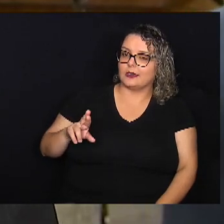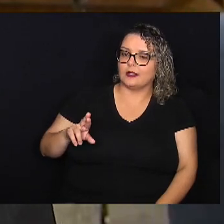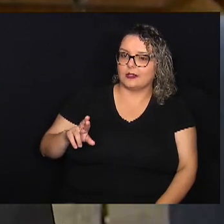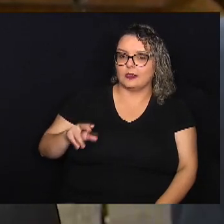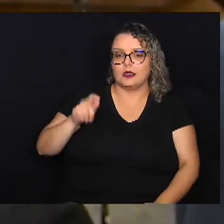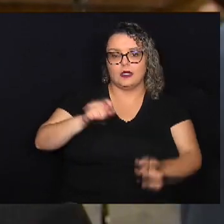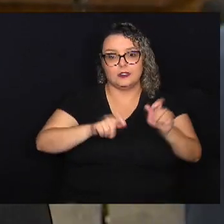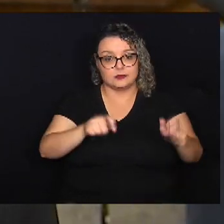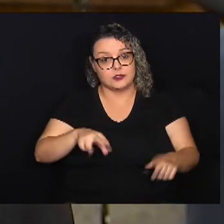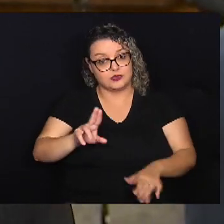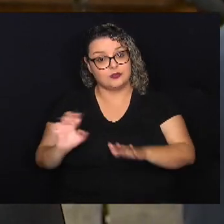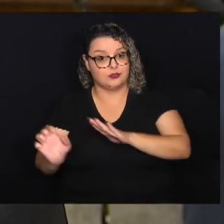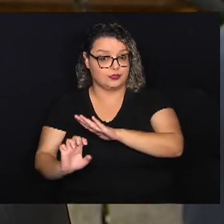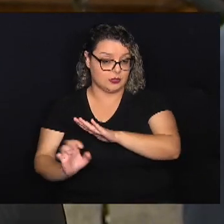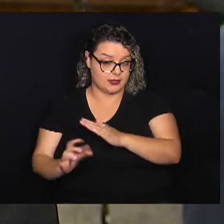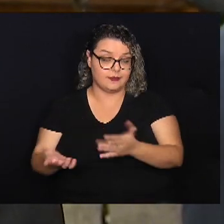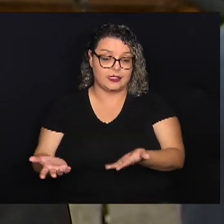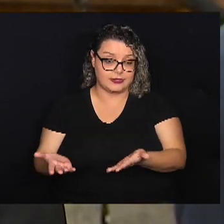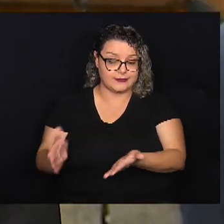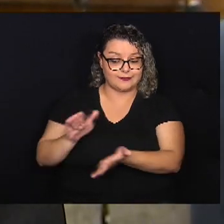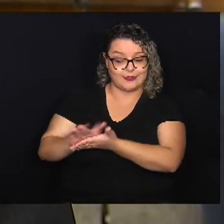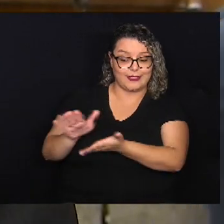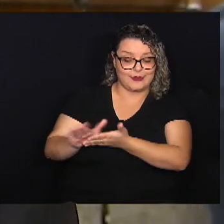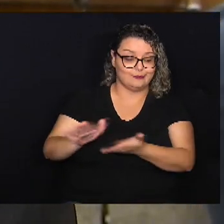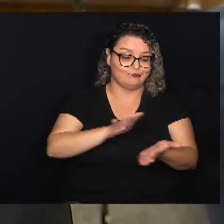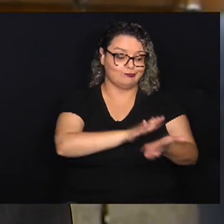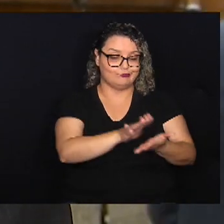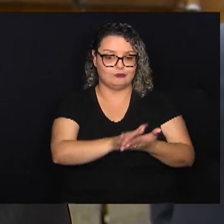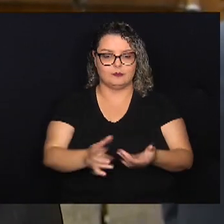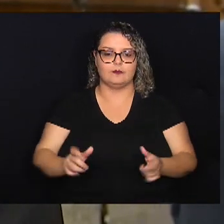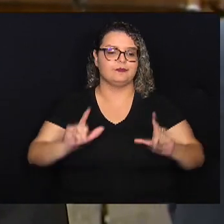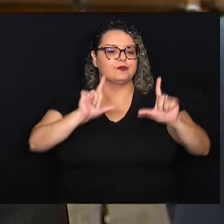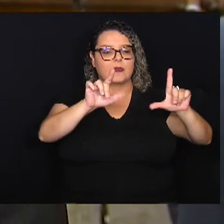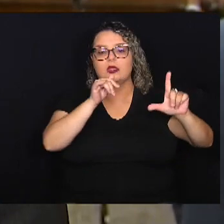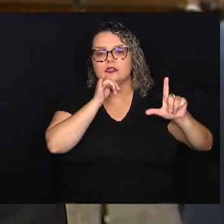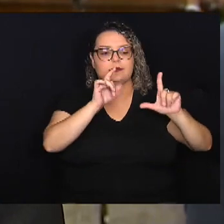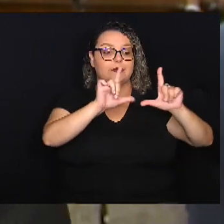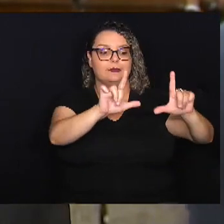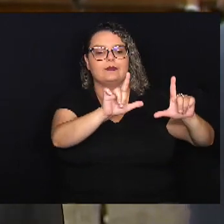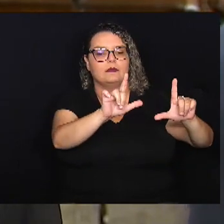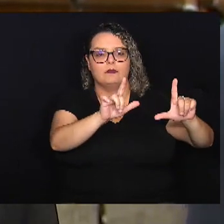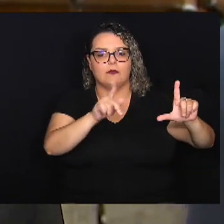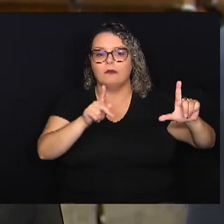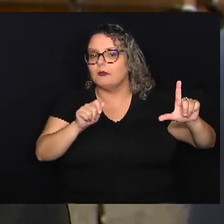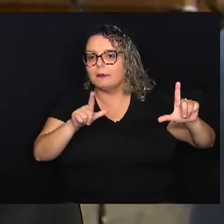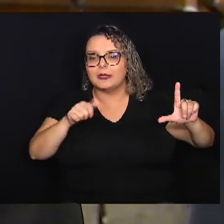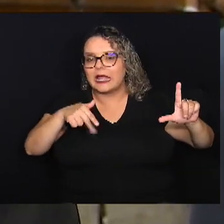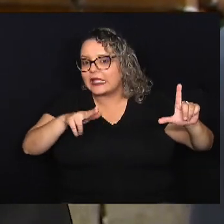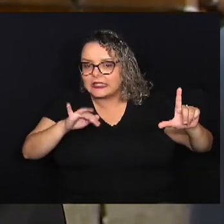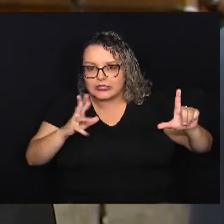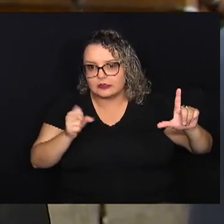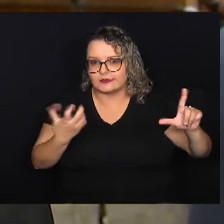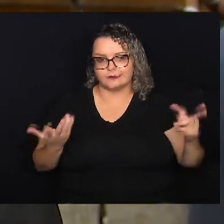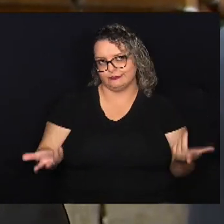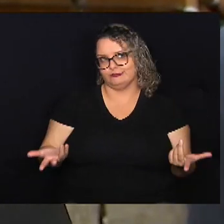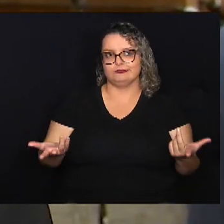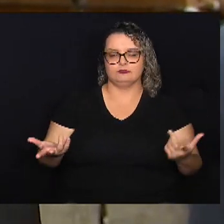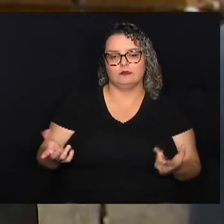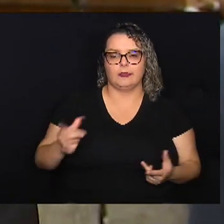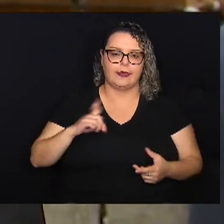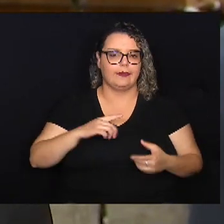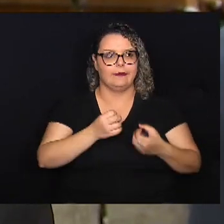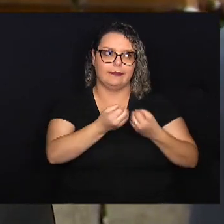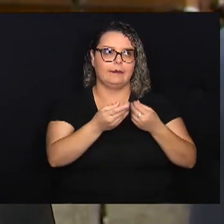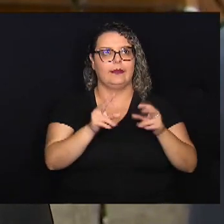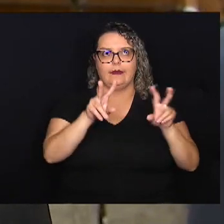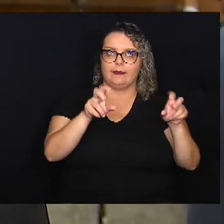ou seja de uma empresa. O exemplo, por exemplo, de plaquinhas, né? E monte de plaquinhas que precisa conter esse dizer